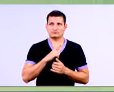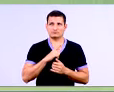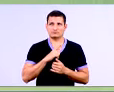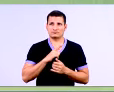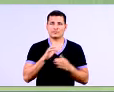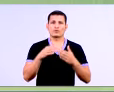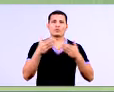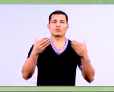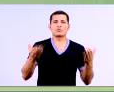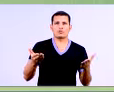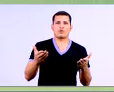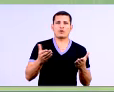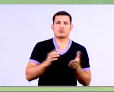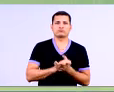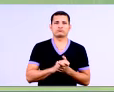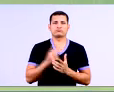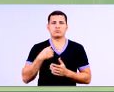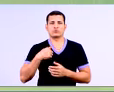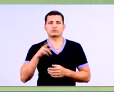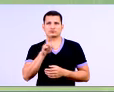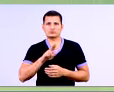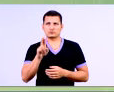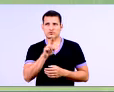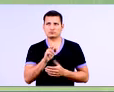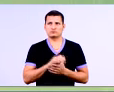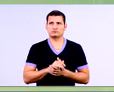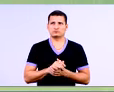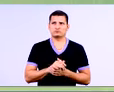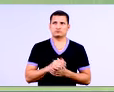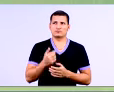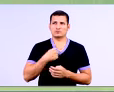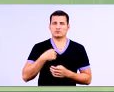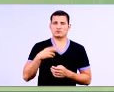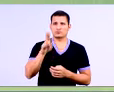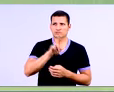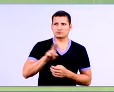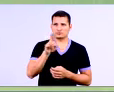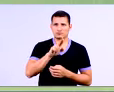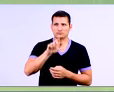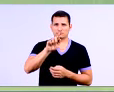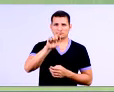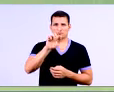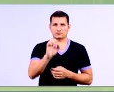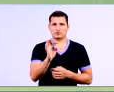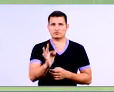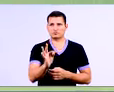qual modelo eu irei utilizar. Eu irei utilizar o get